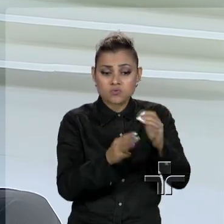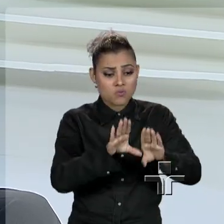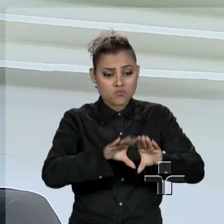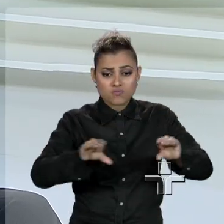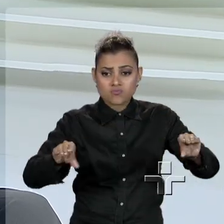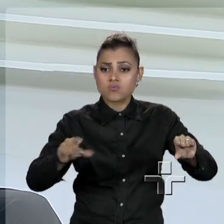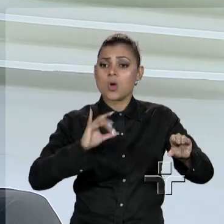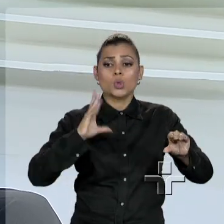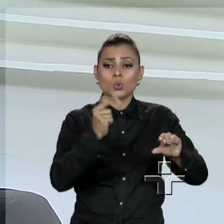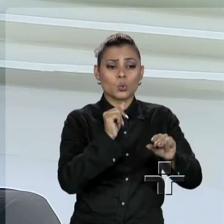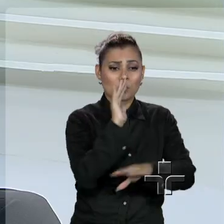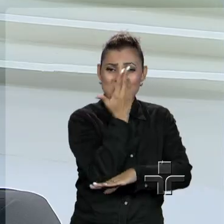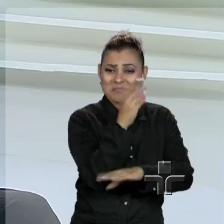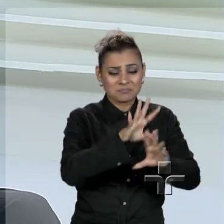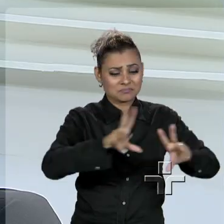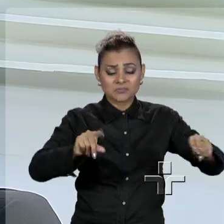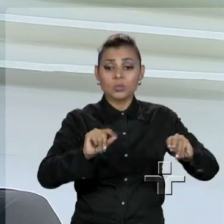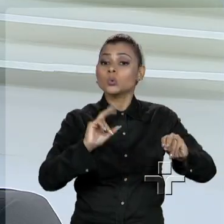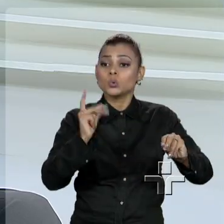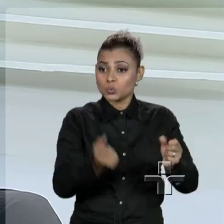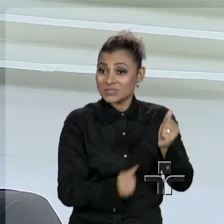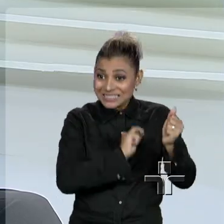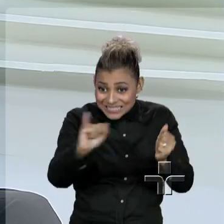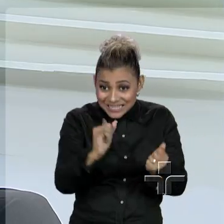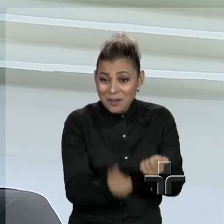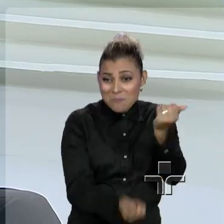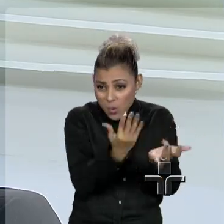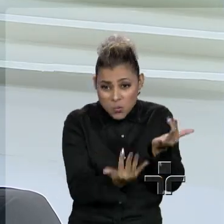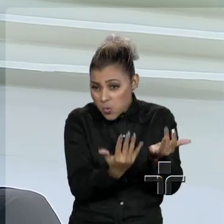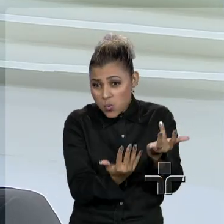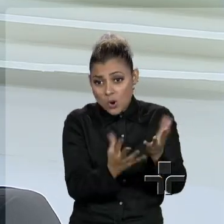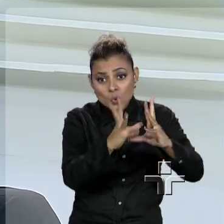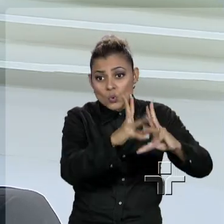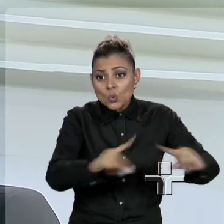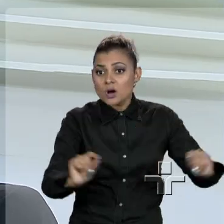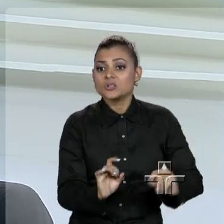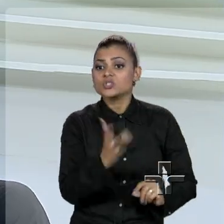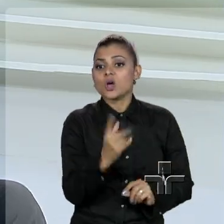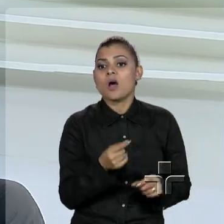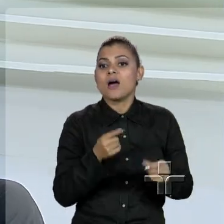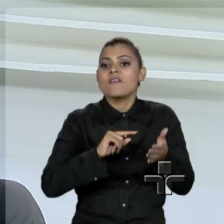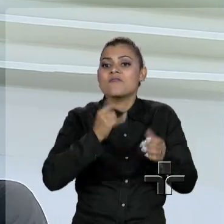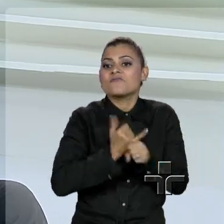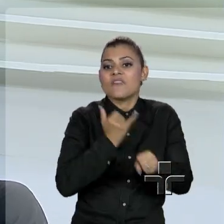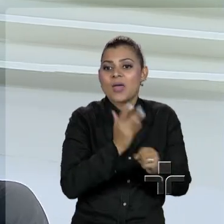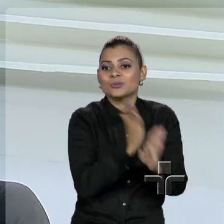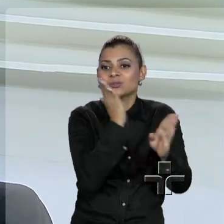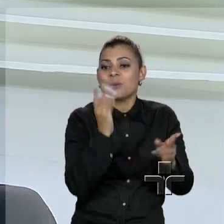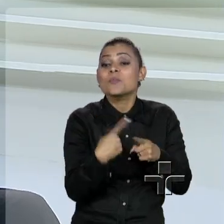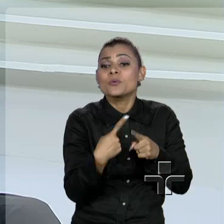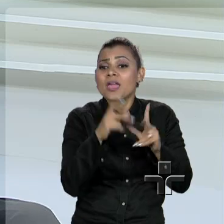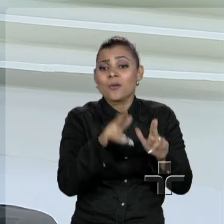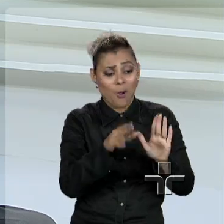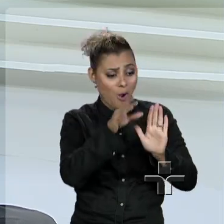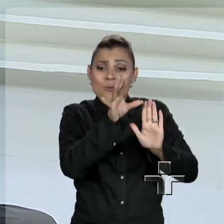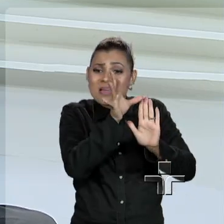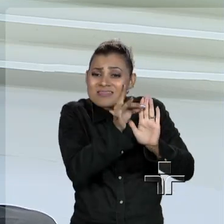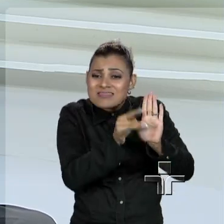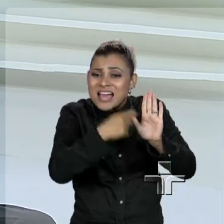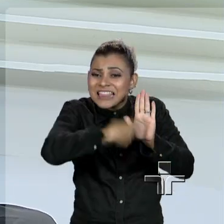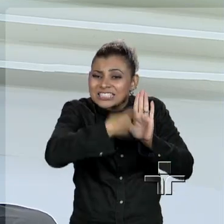espuma. É disso que se trata. O setor financeiro, que é importante no desenvolvimento